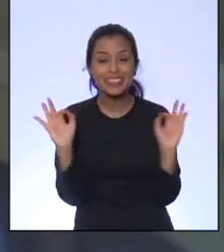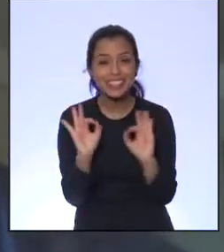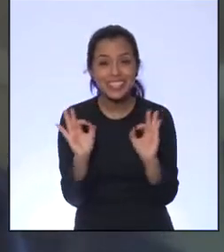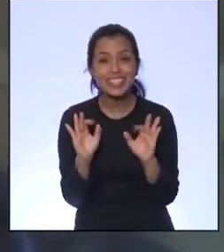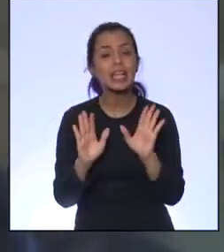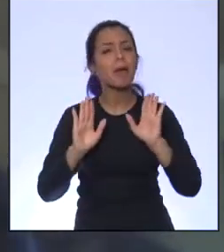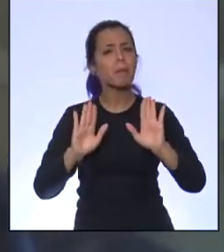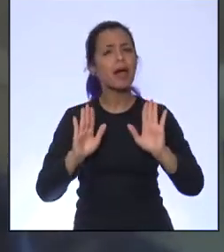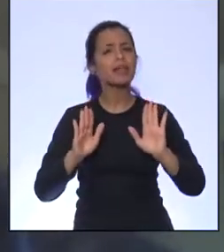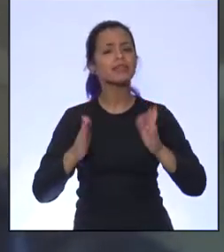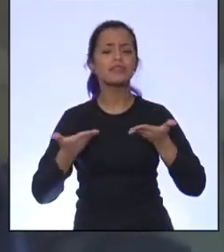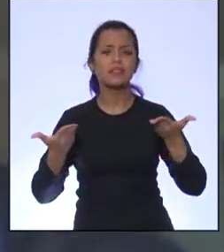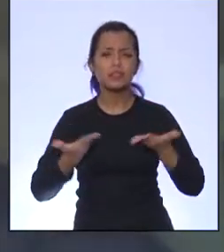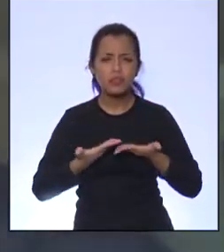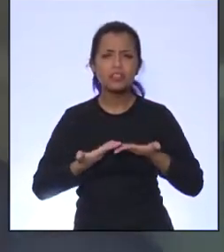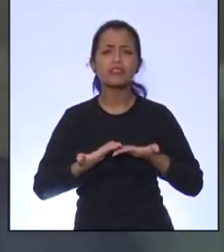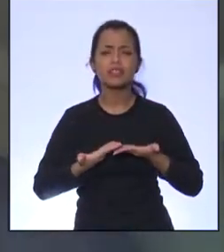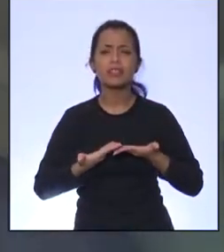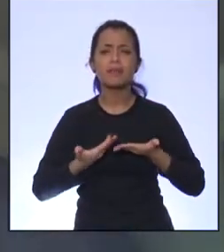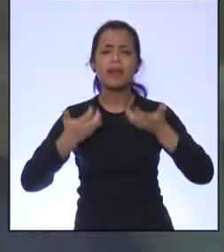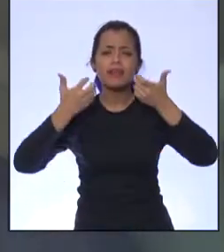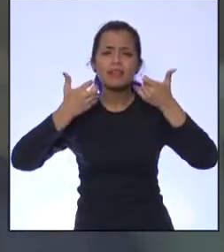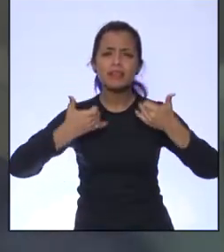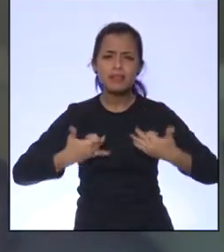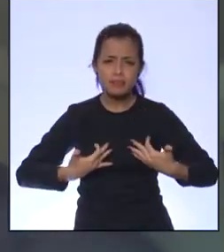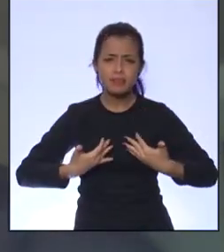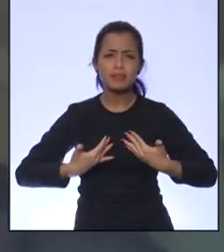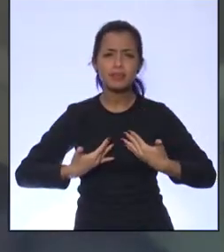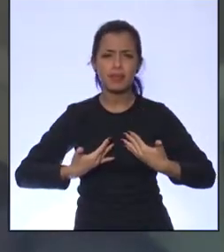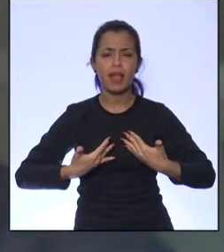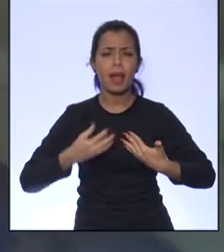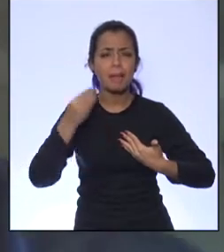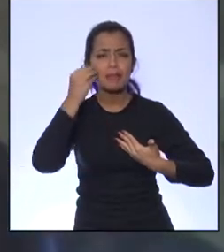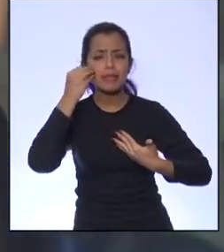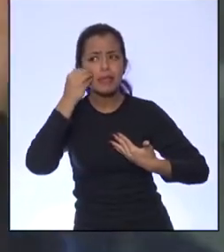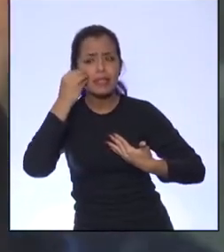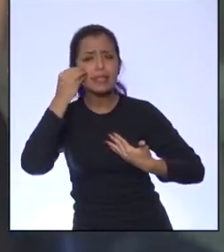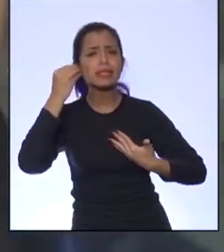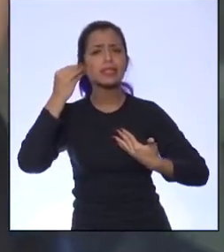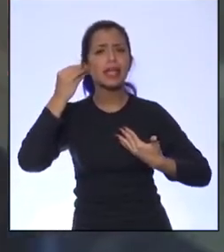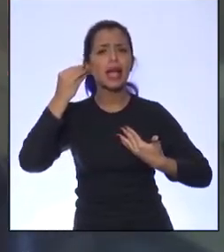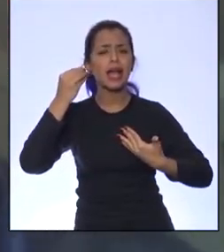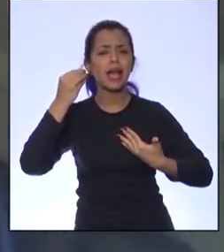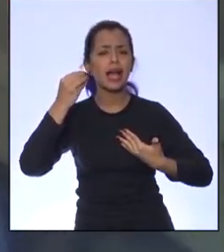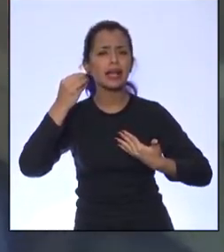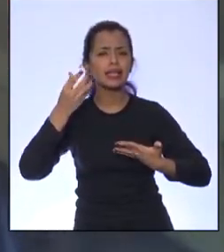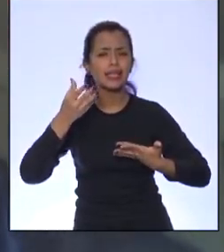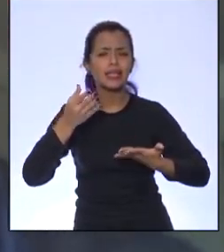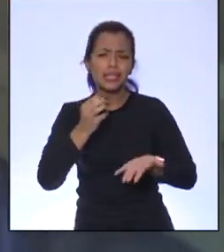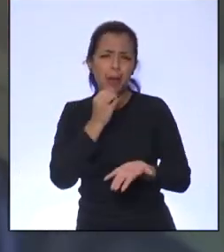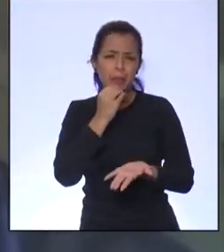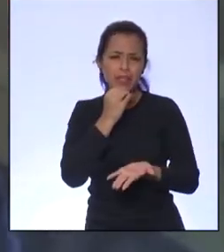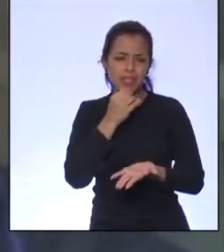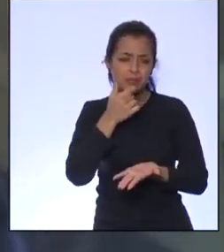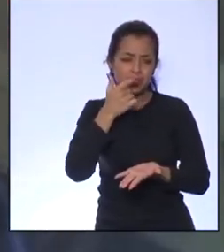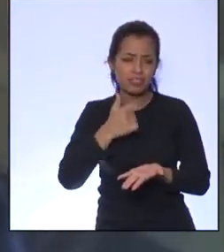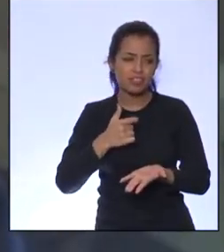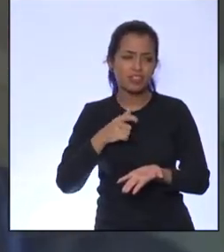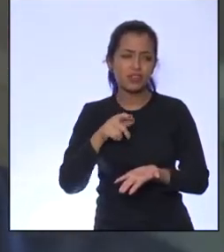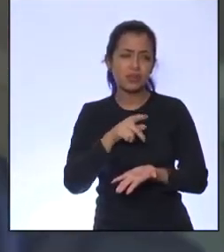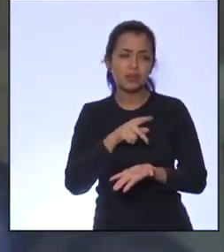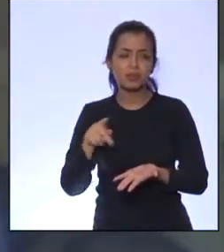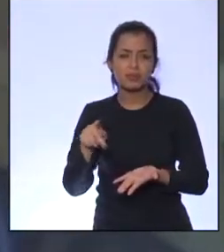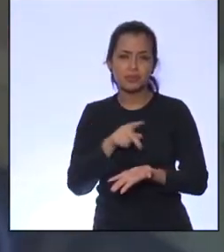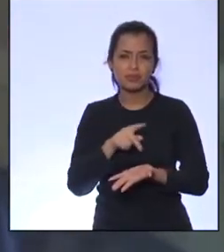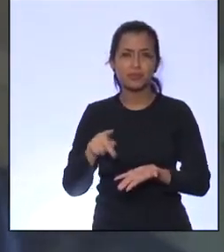como será isso em relação ao professor. Essa figura central, como você disse há pouco, eu nunca